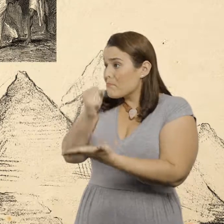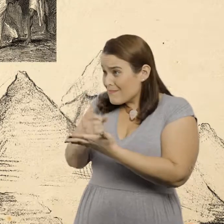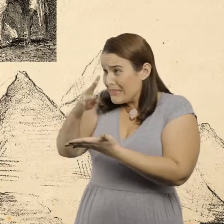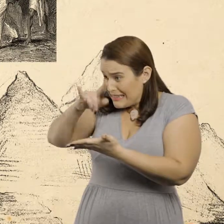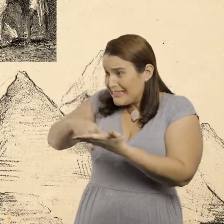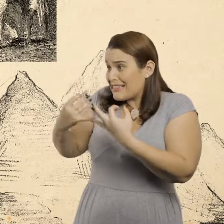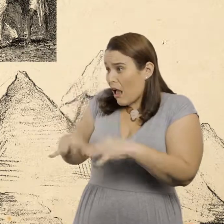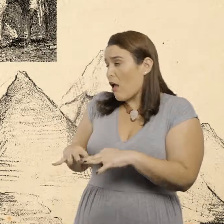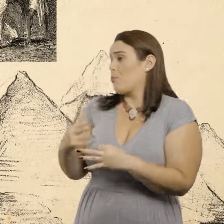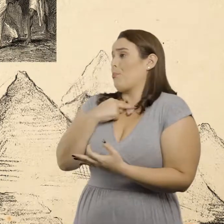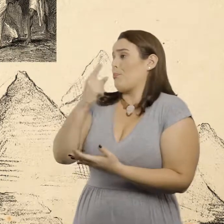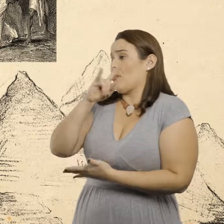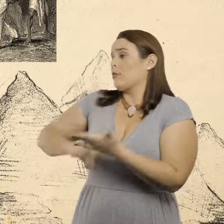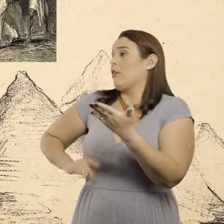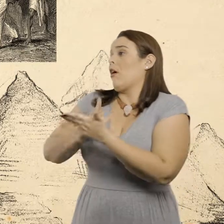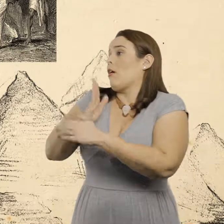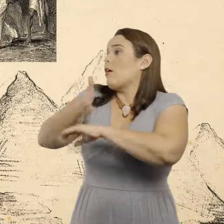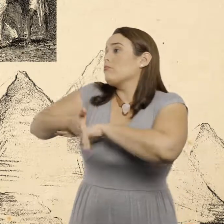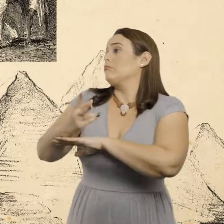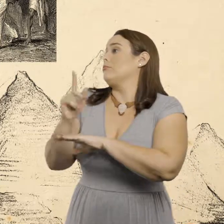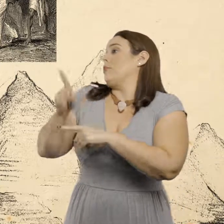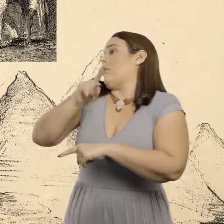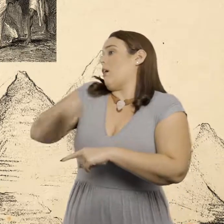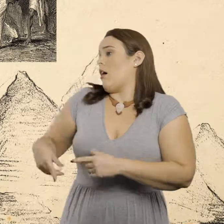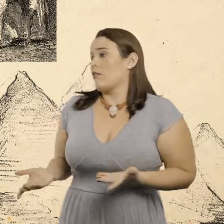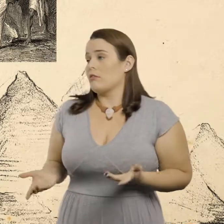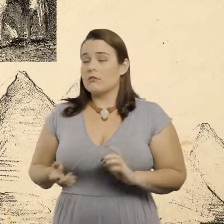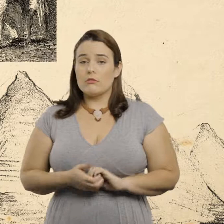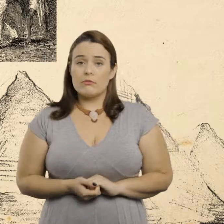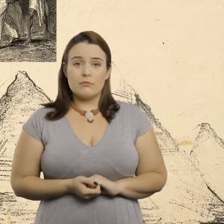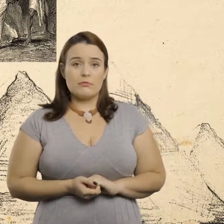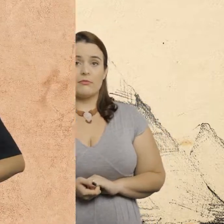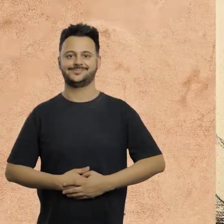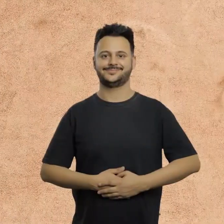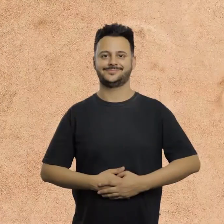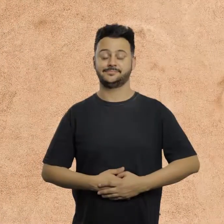em ordem, ele não poderia negar o visto.